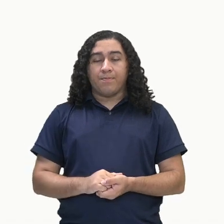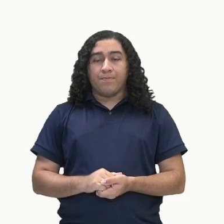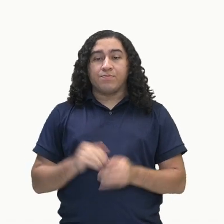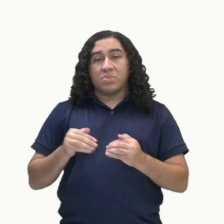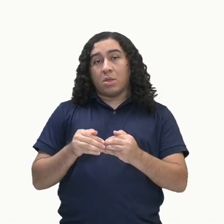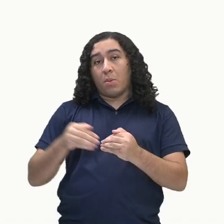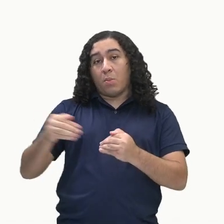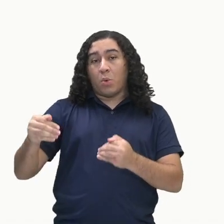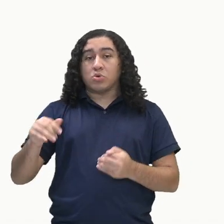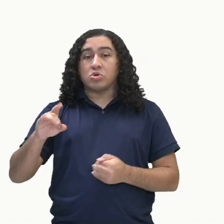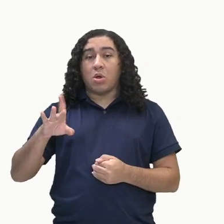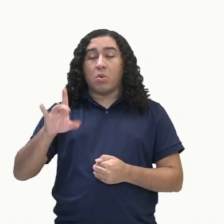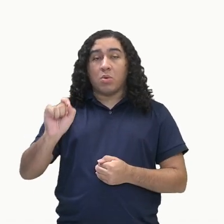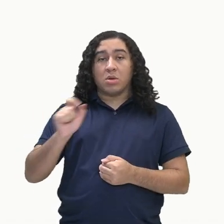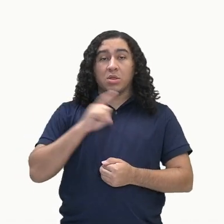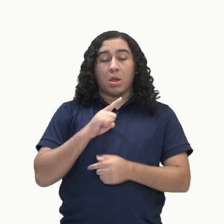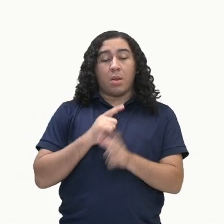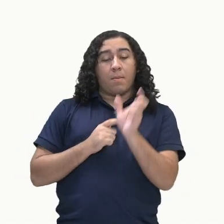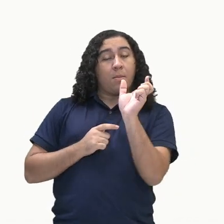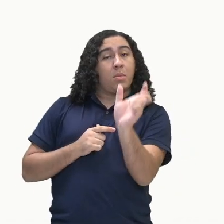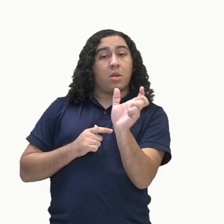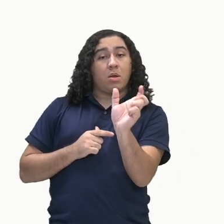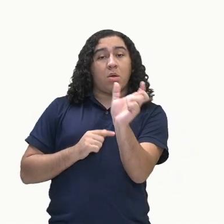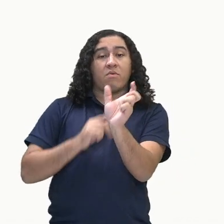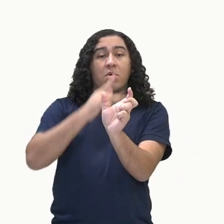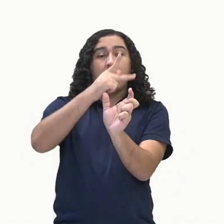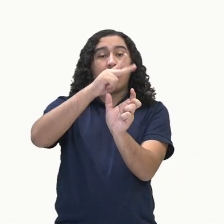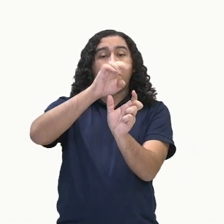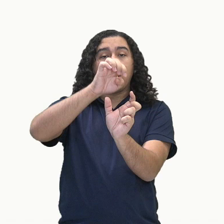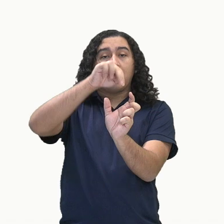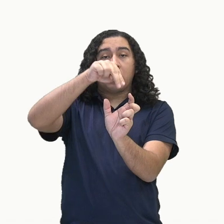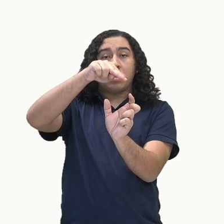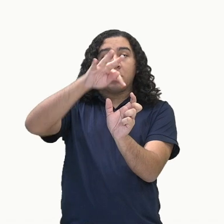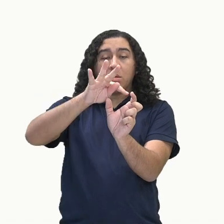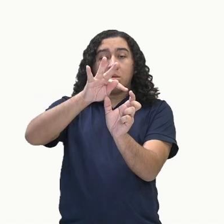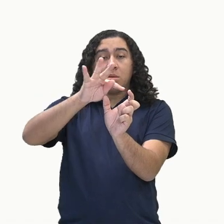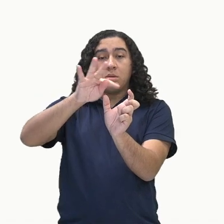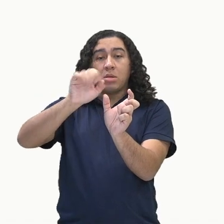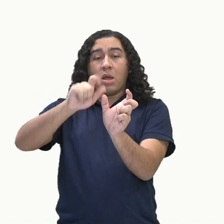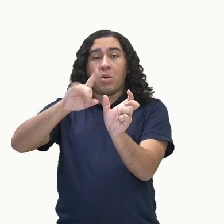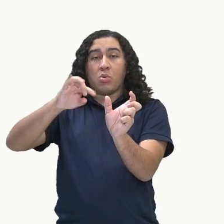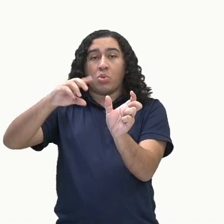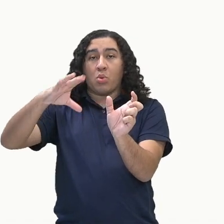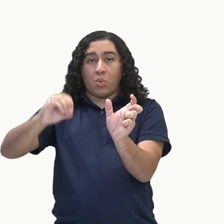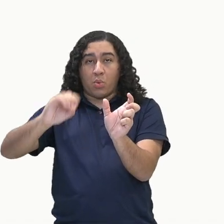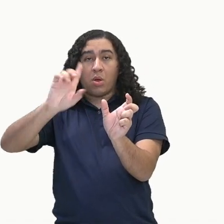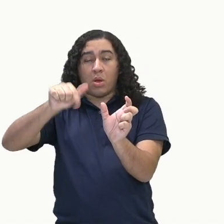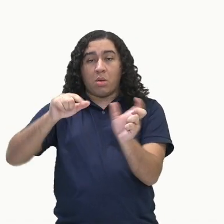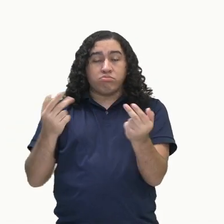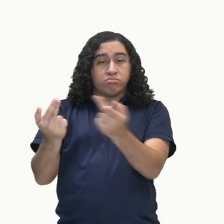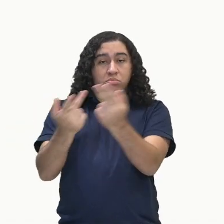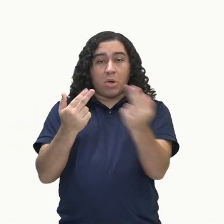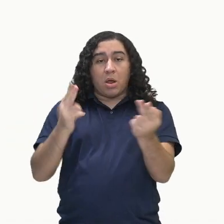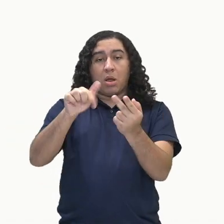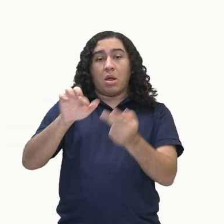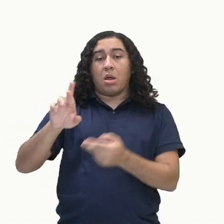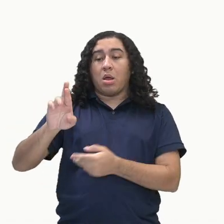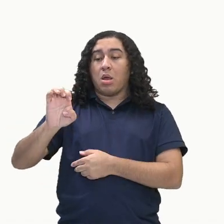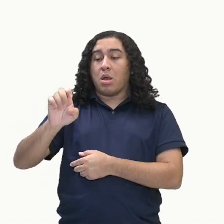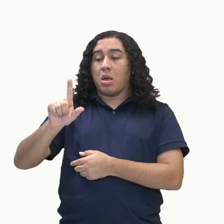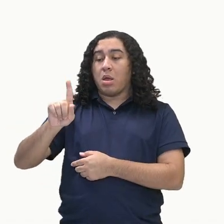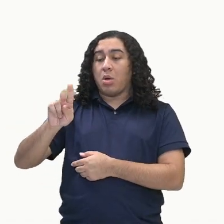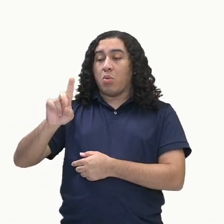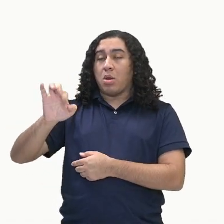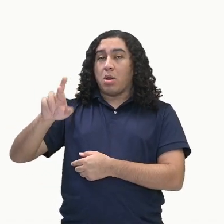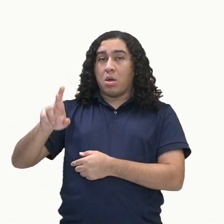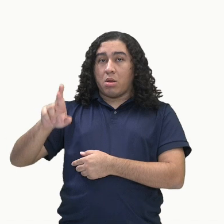sempre adicionar uma palavrinha chamada regular, tá? Então, aqui, pentágono regular. Sempre